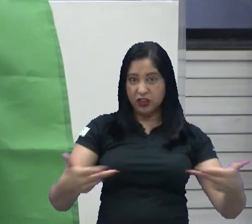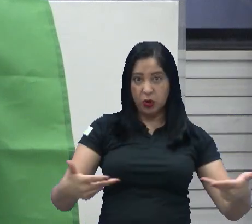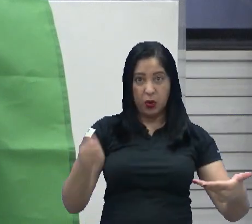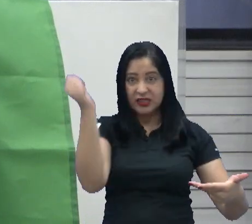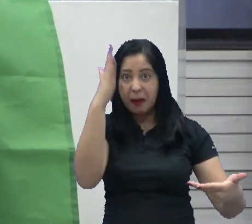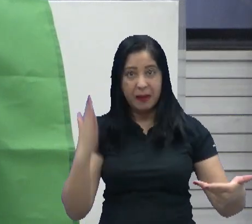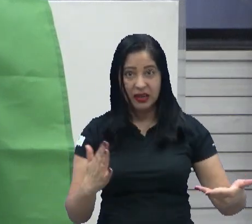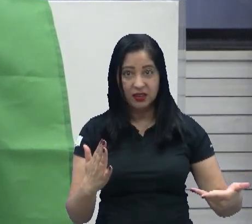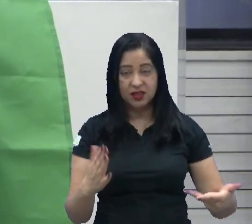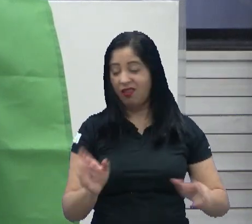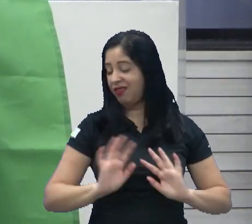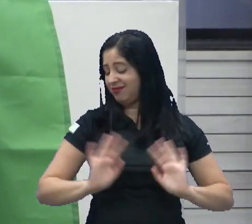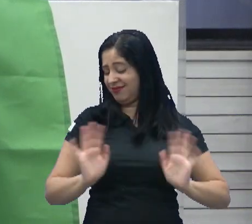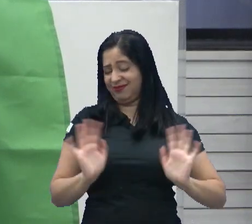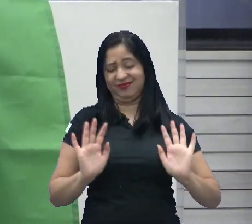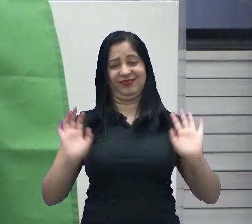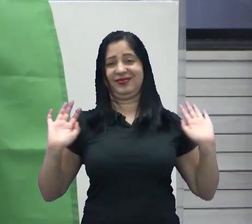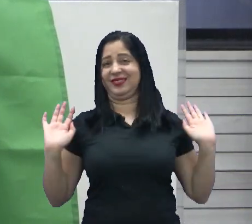trocar,